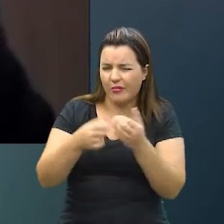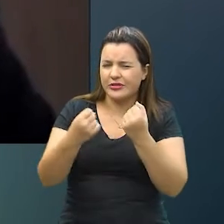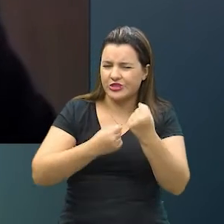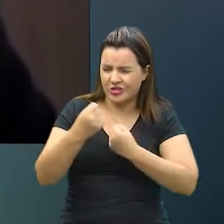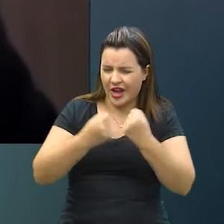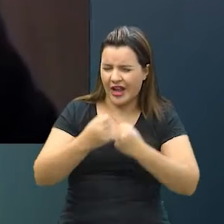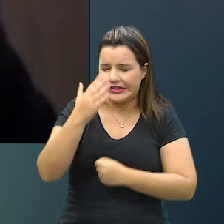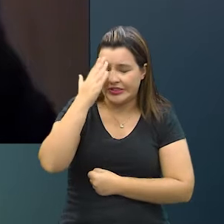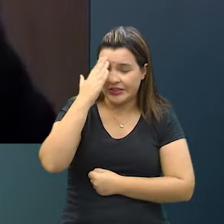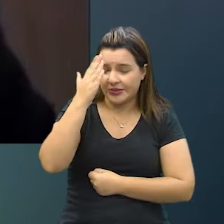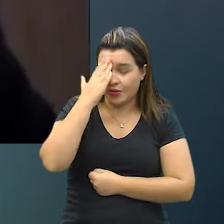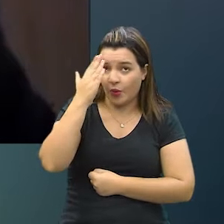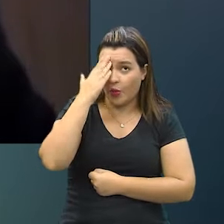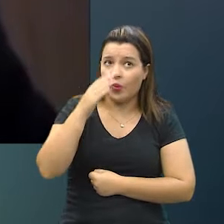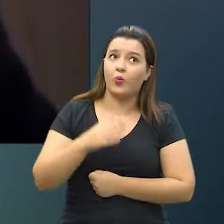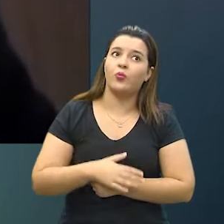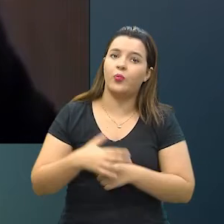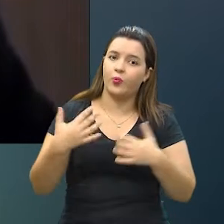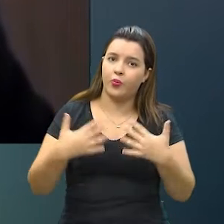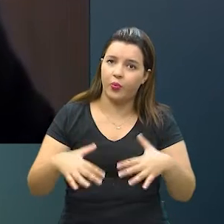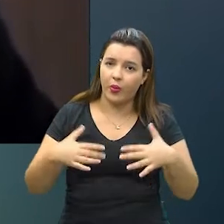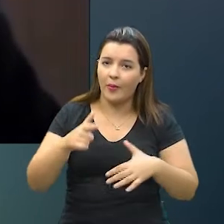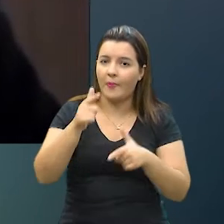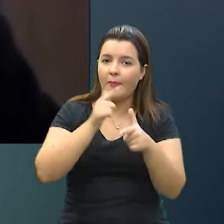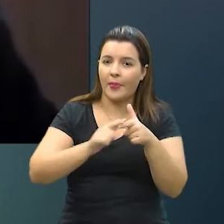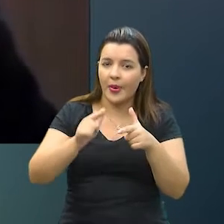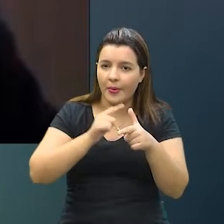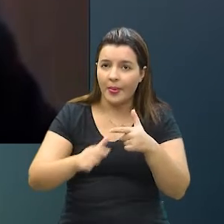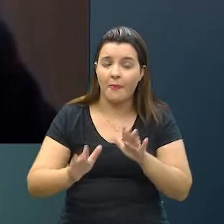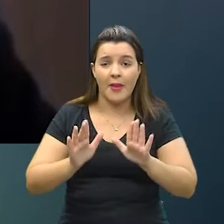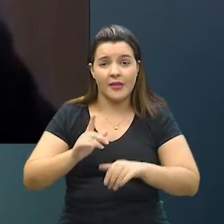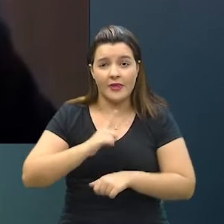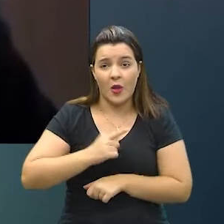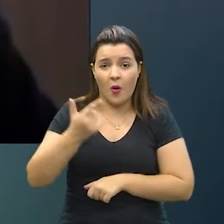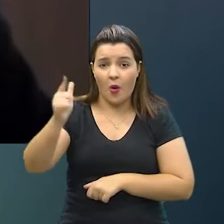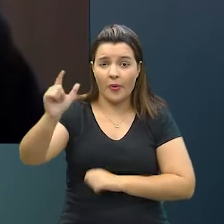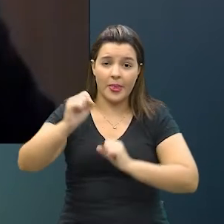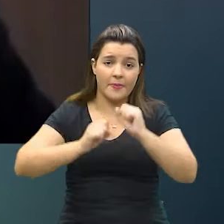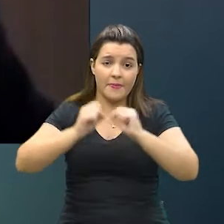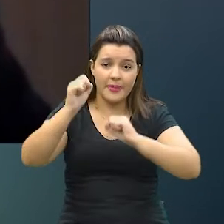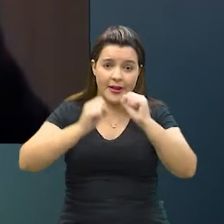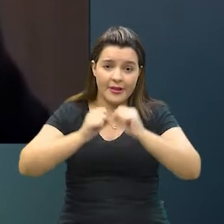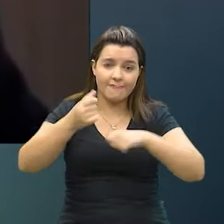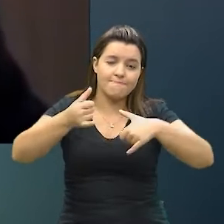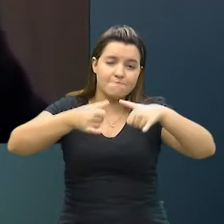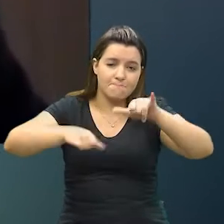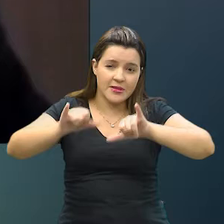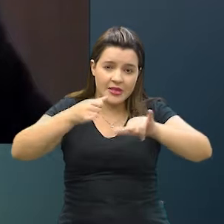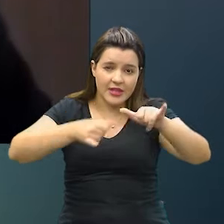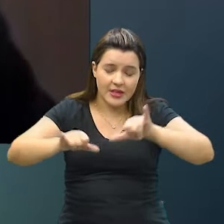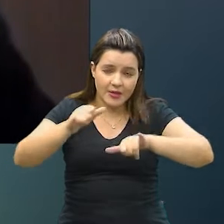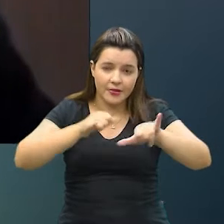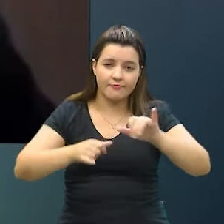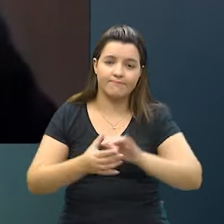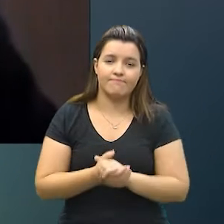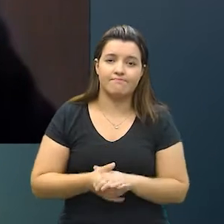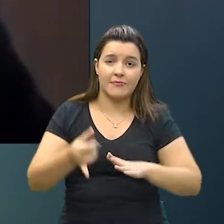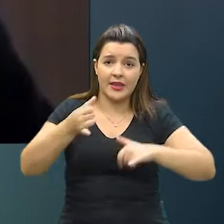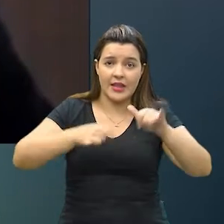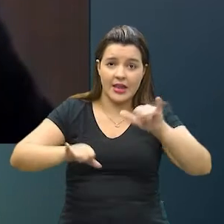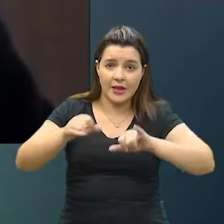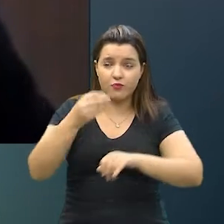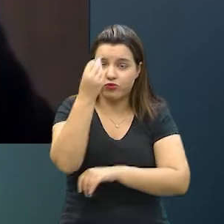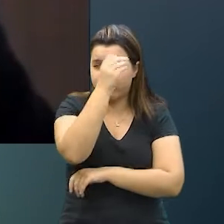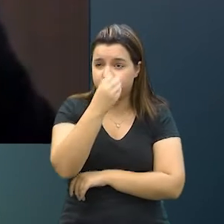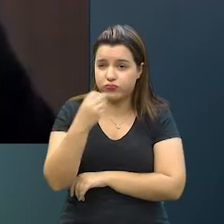automobilística, né? Eles realmente foram bastante afetados. Mas tem outros setores, por exemplo, a indústria química, né? E a indústria